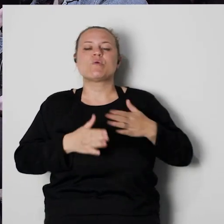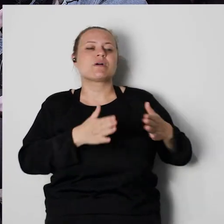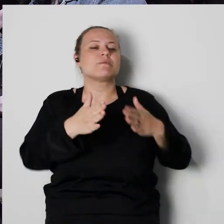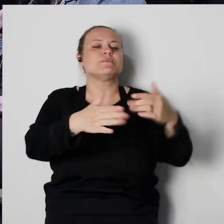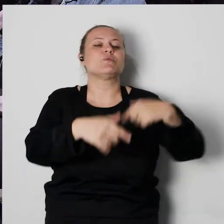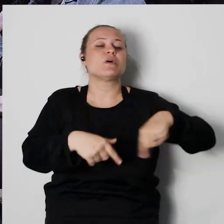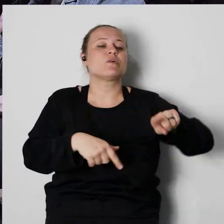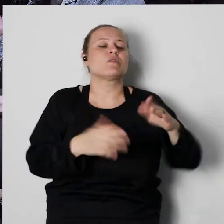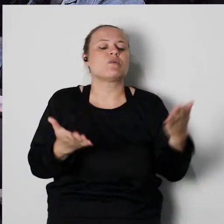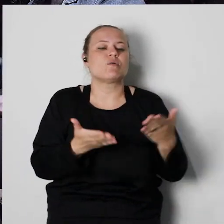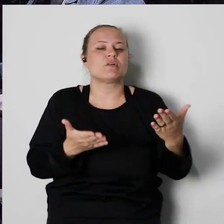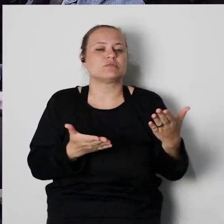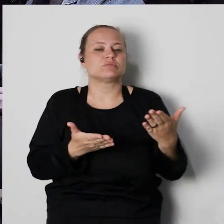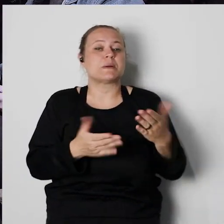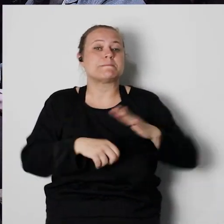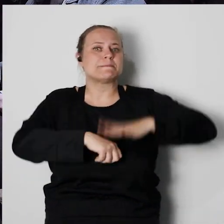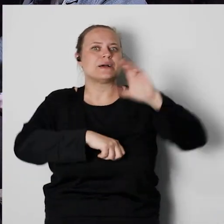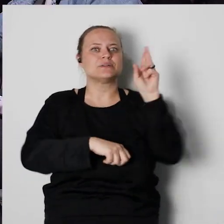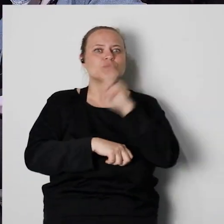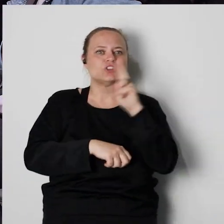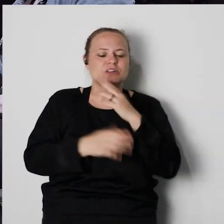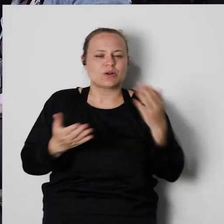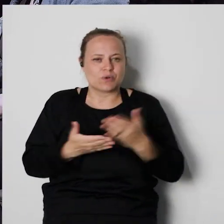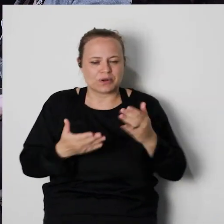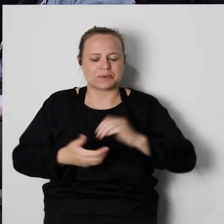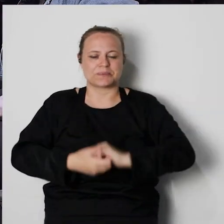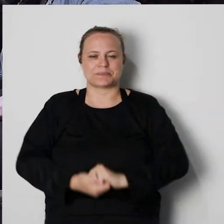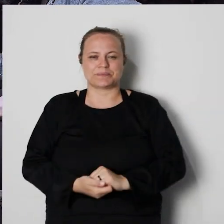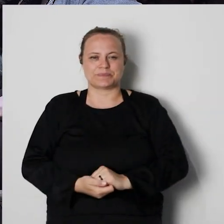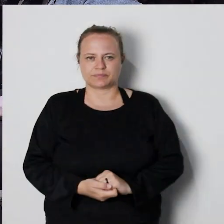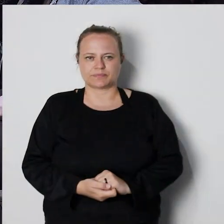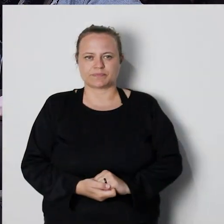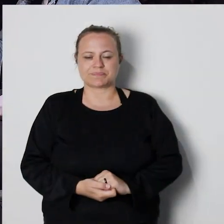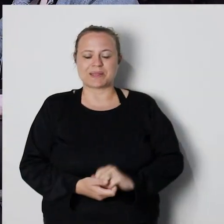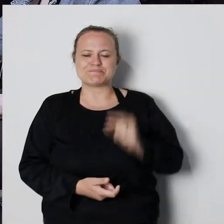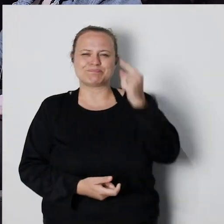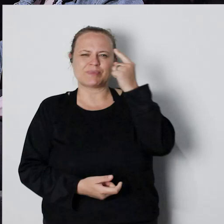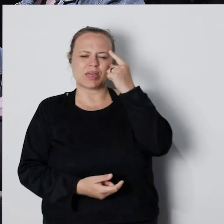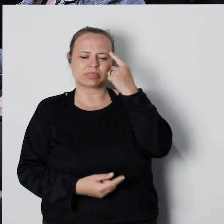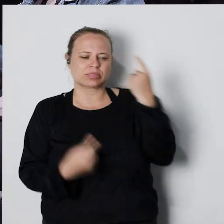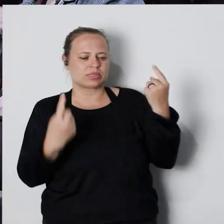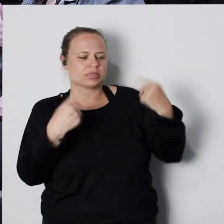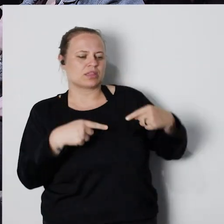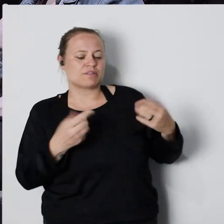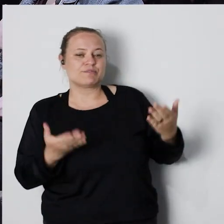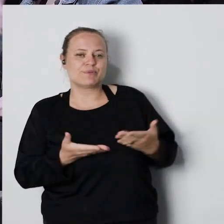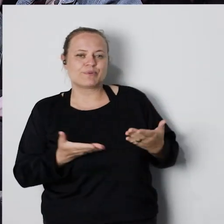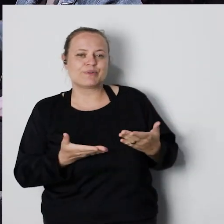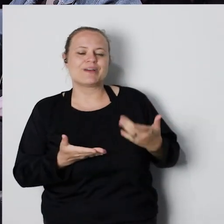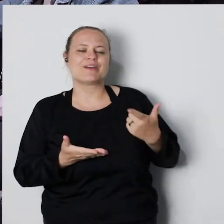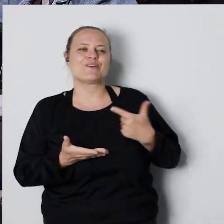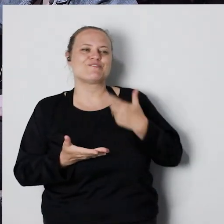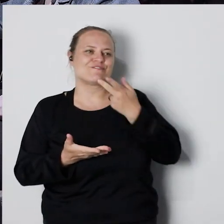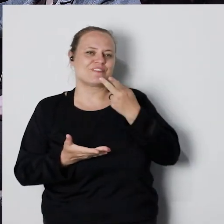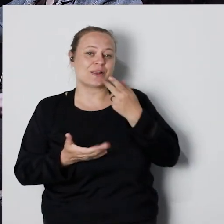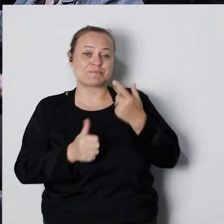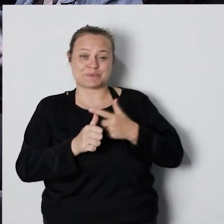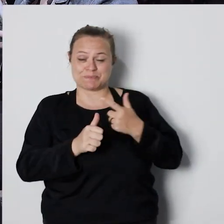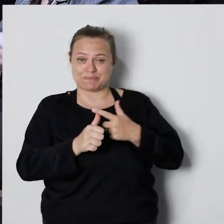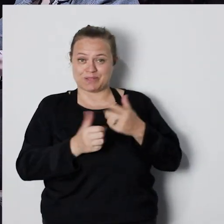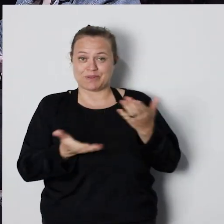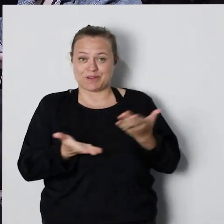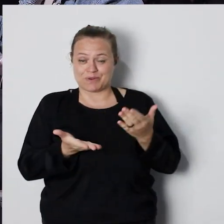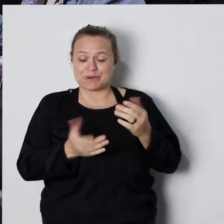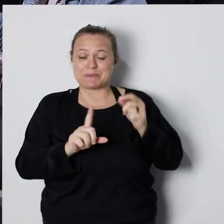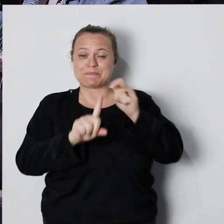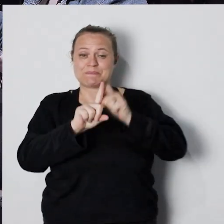ontem, eu queria te perguntar se você concorda comigo e quais os desafios que você acha pensando em sistema nessa retomada, para onde a